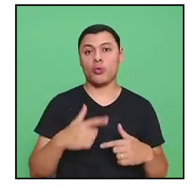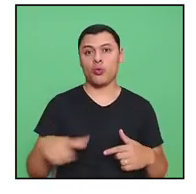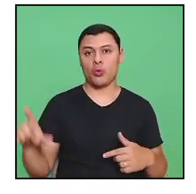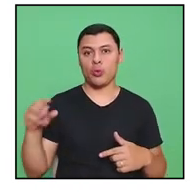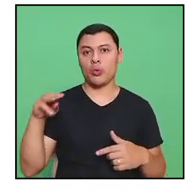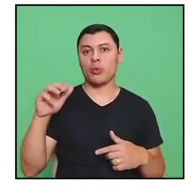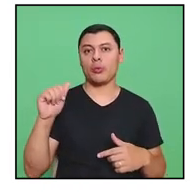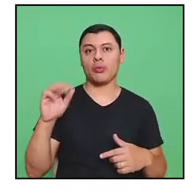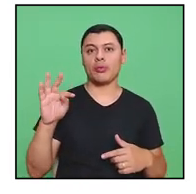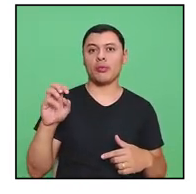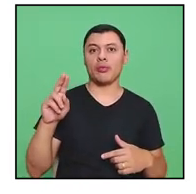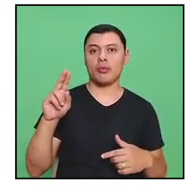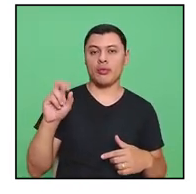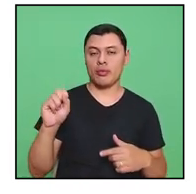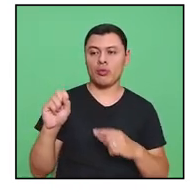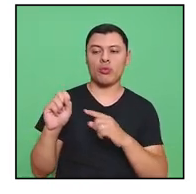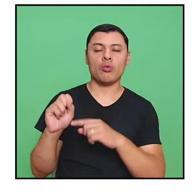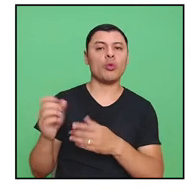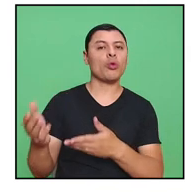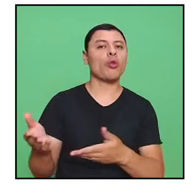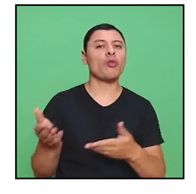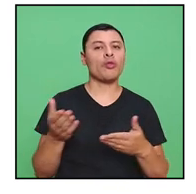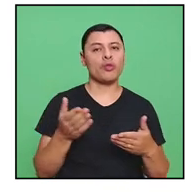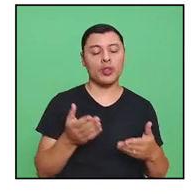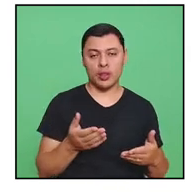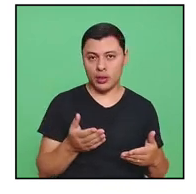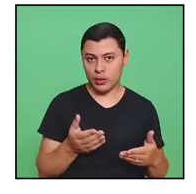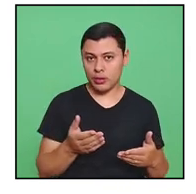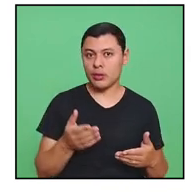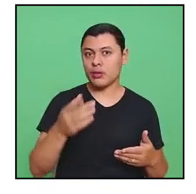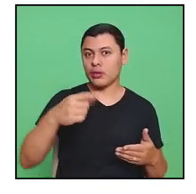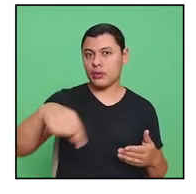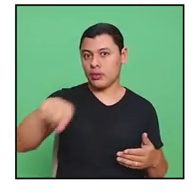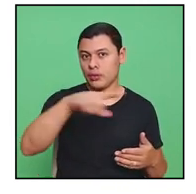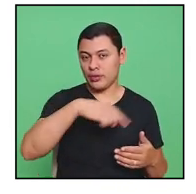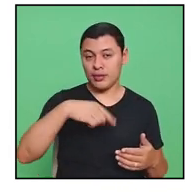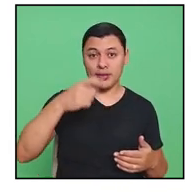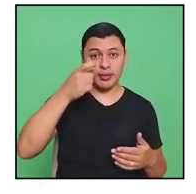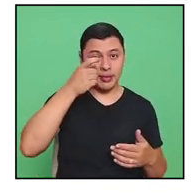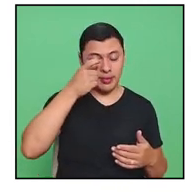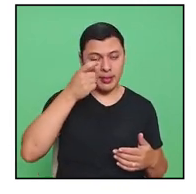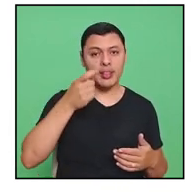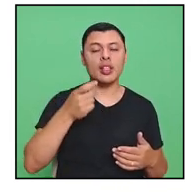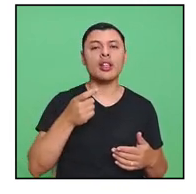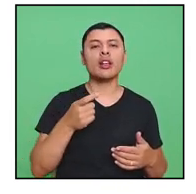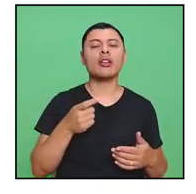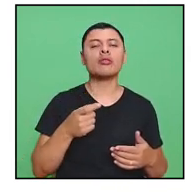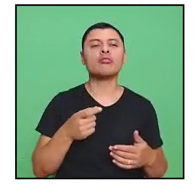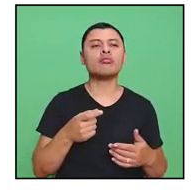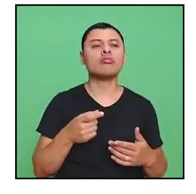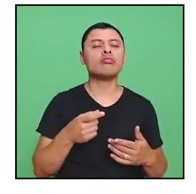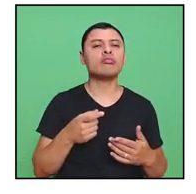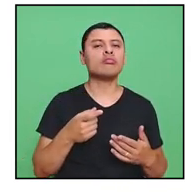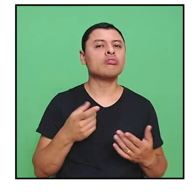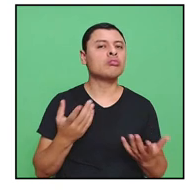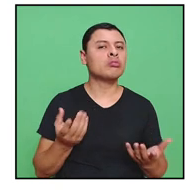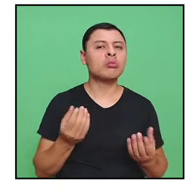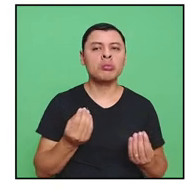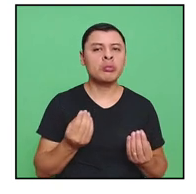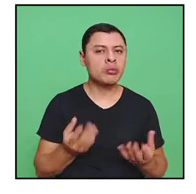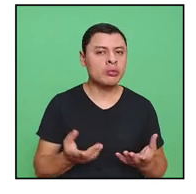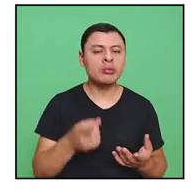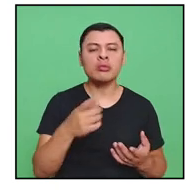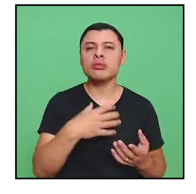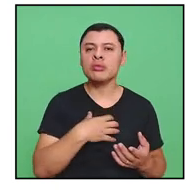verdade, ao espectador, que Basicamente, vou ser bem sucinto em relação ao trabalho de